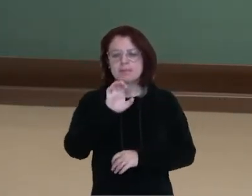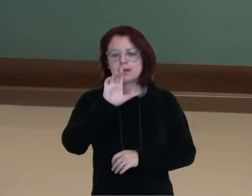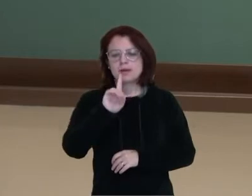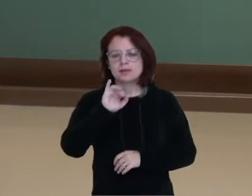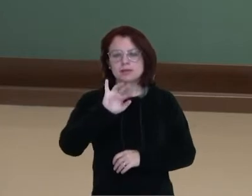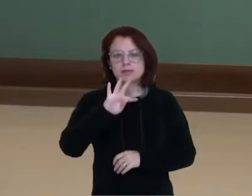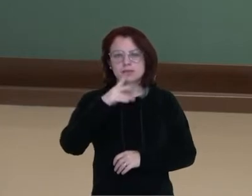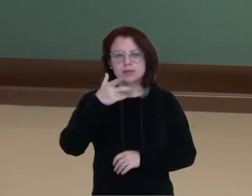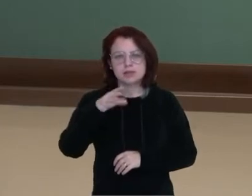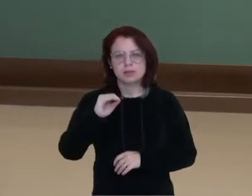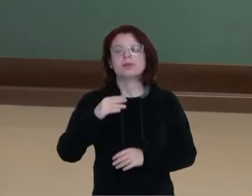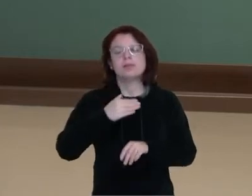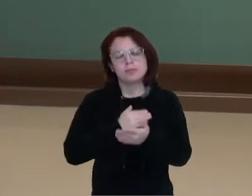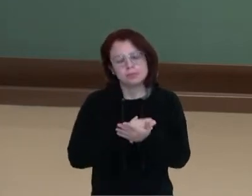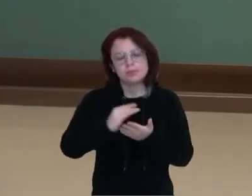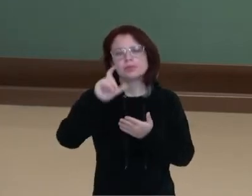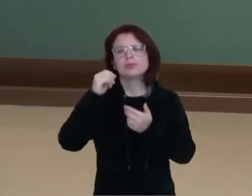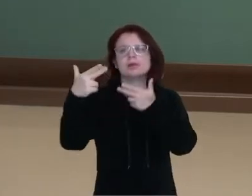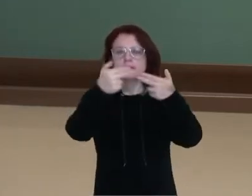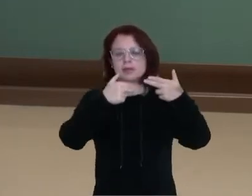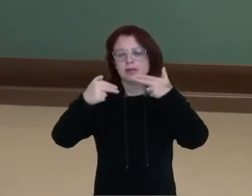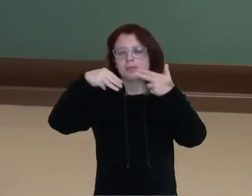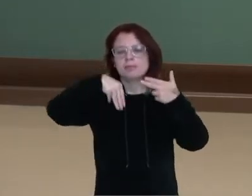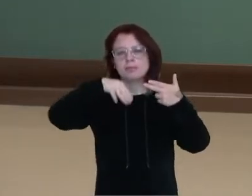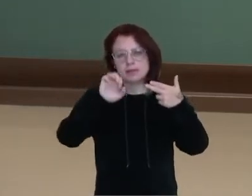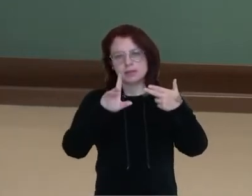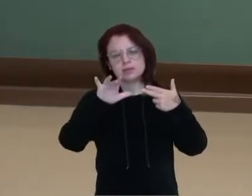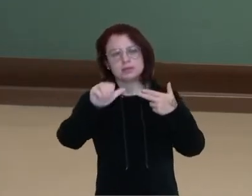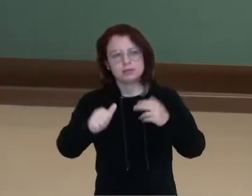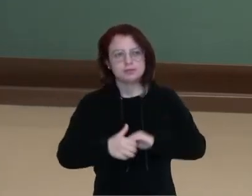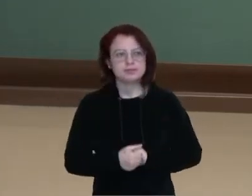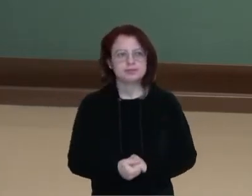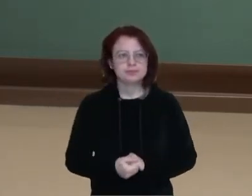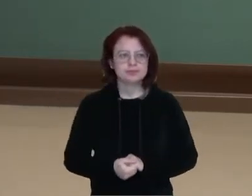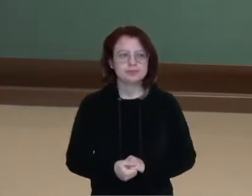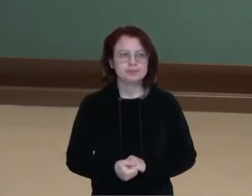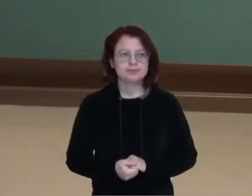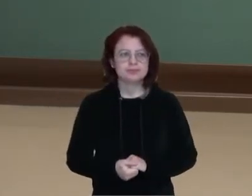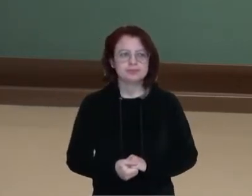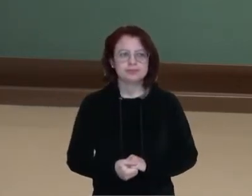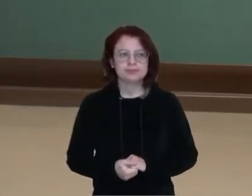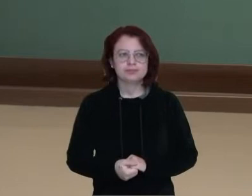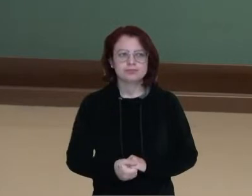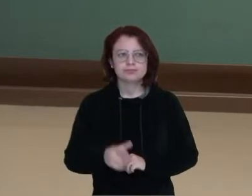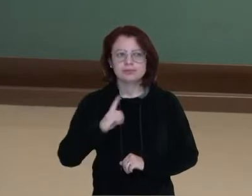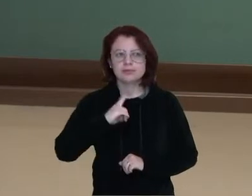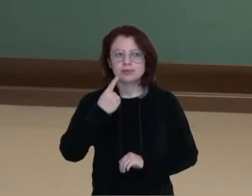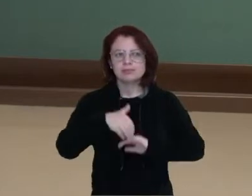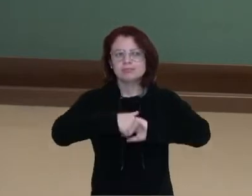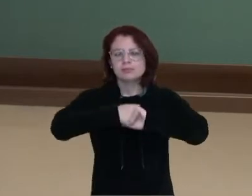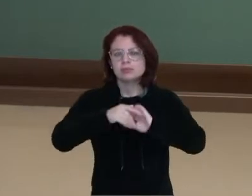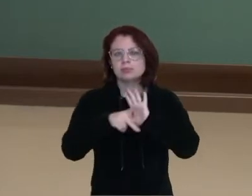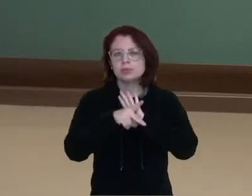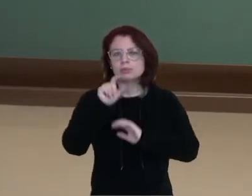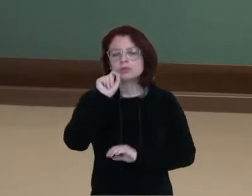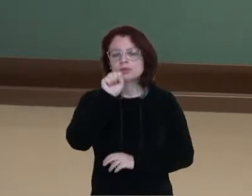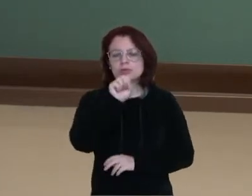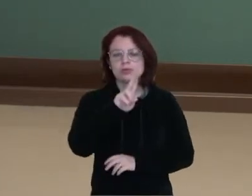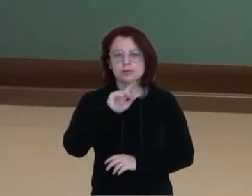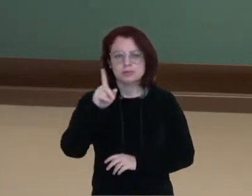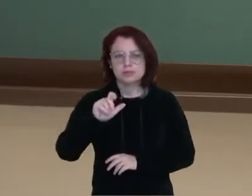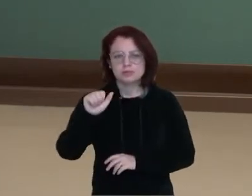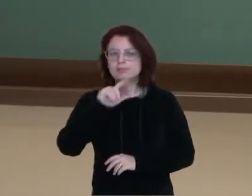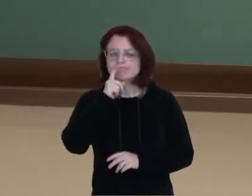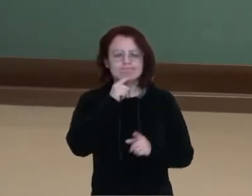Guerra Médica, de 490 a.C. Termina em 439, com o Tratado de Susa. Os persas não